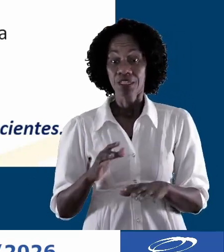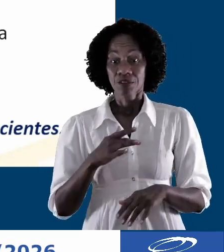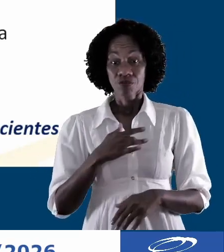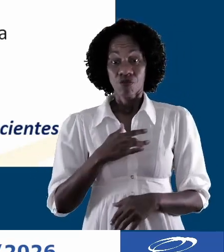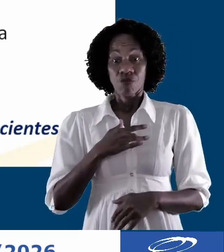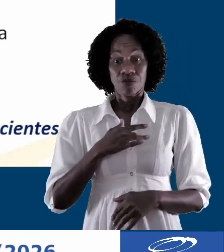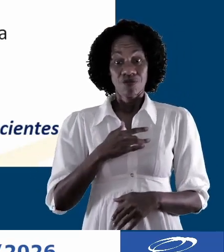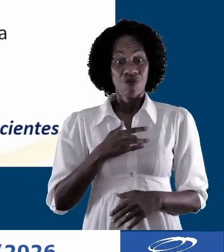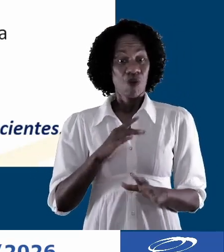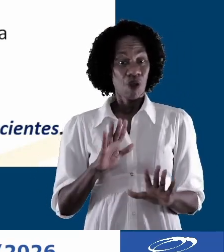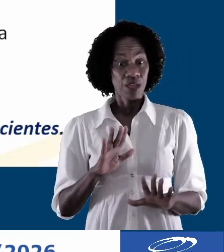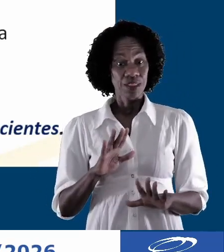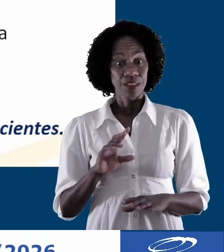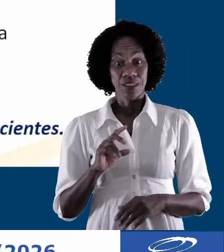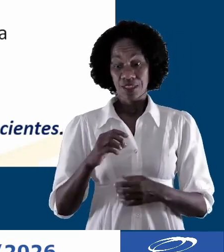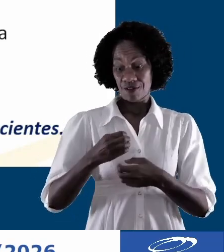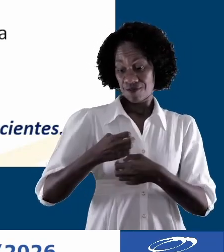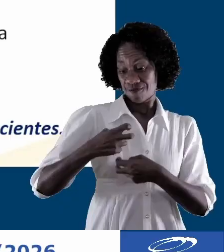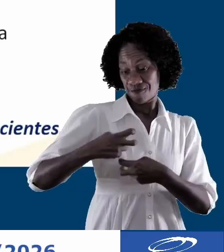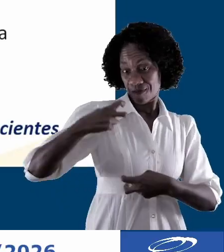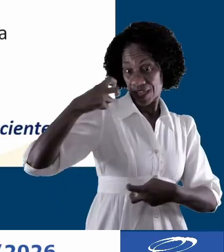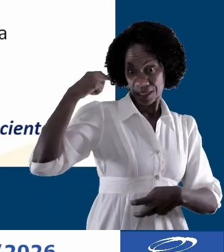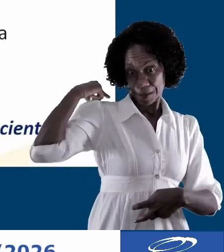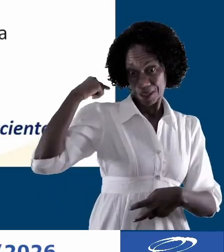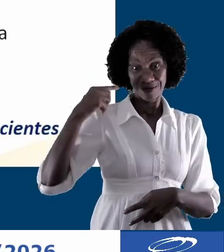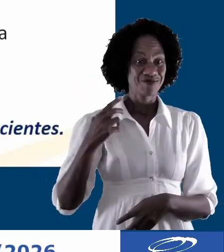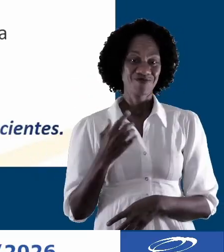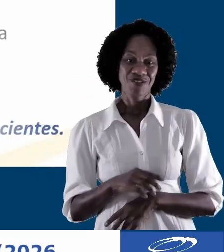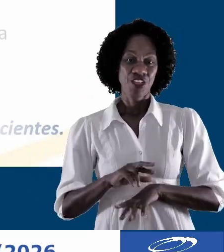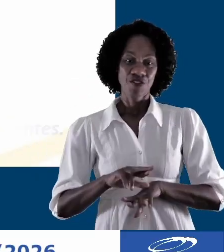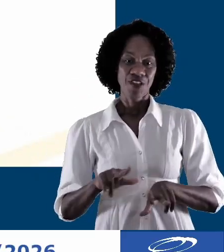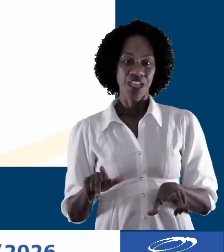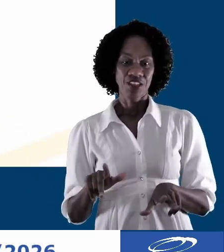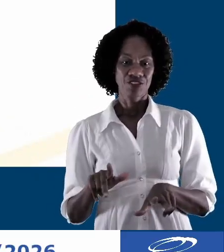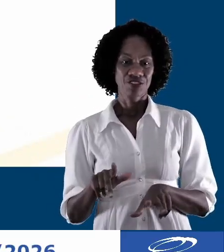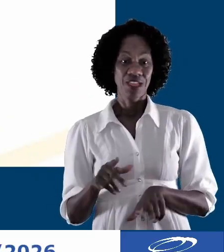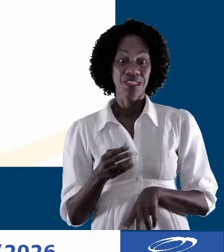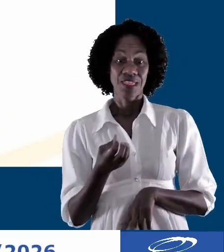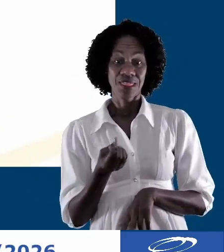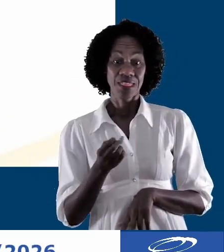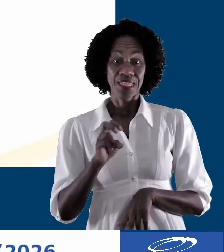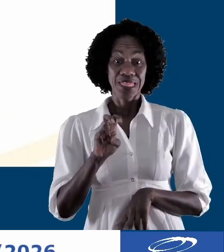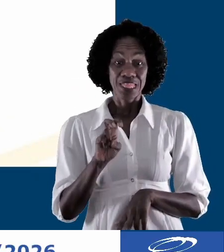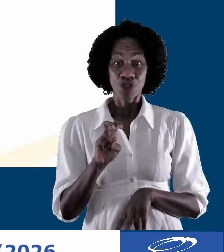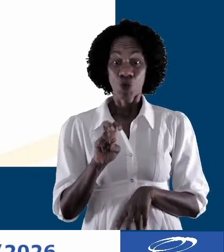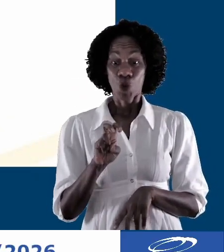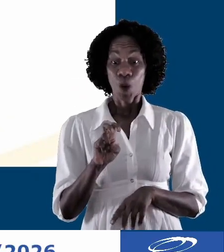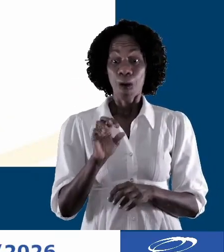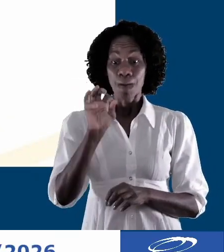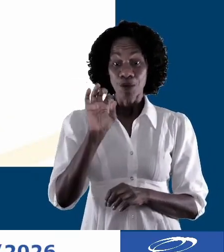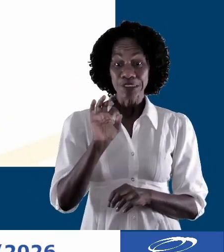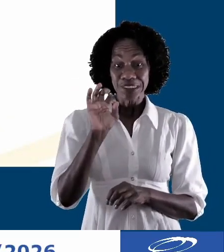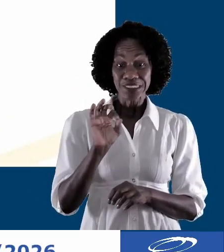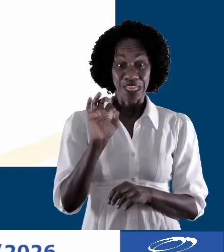em aproximadamente 70% das ressonâncias. E a depender a depender